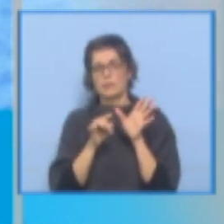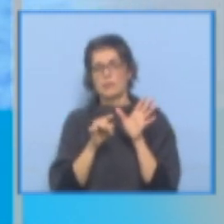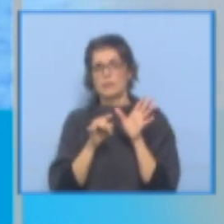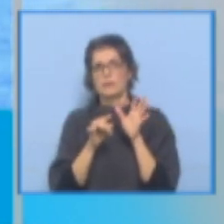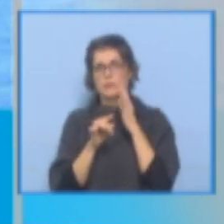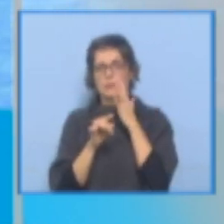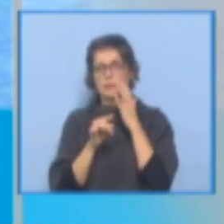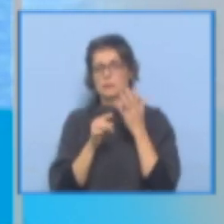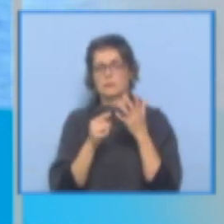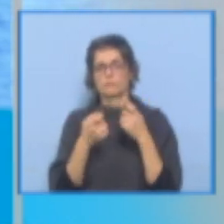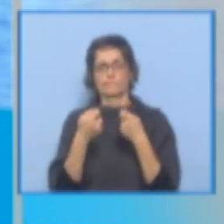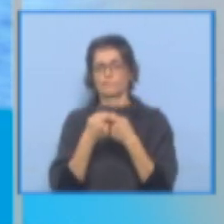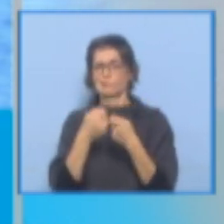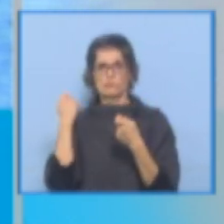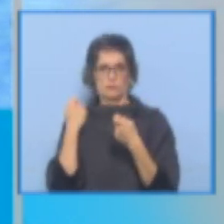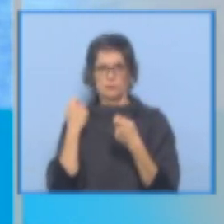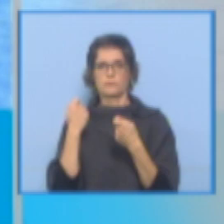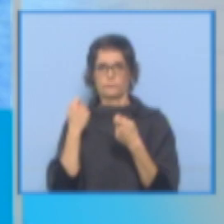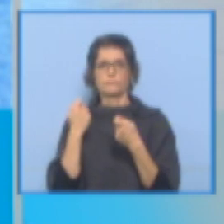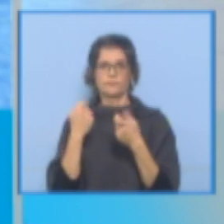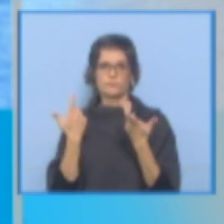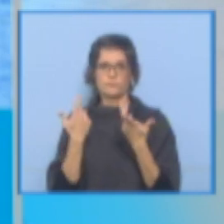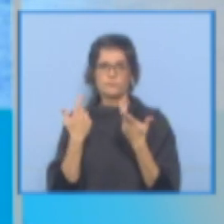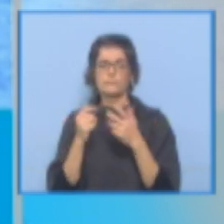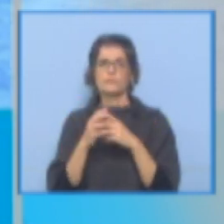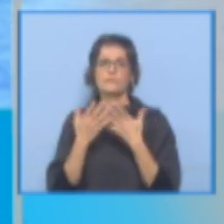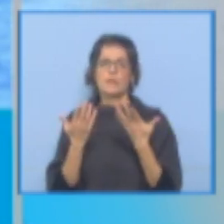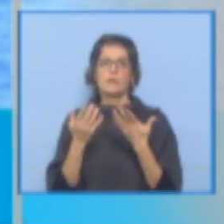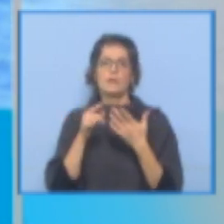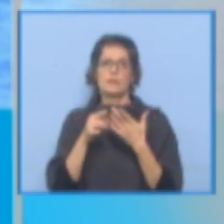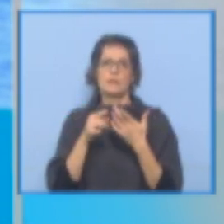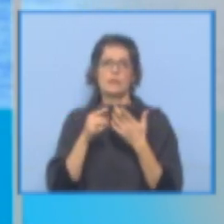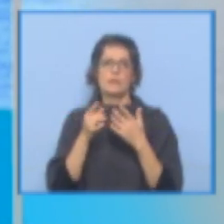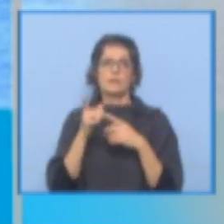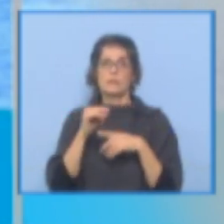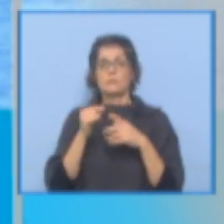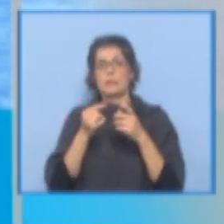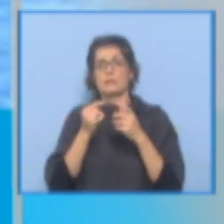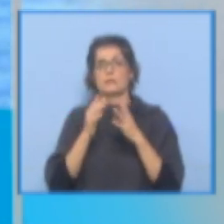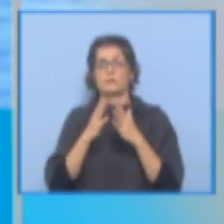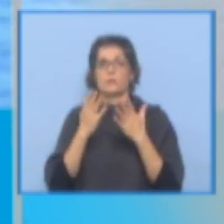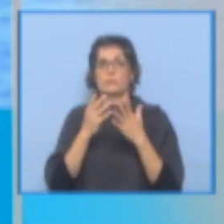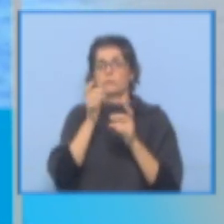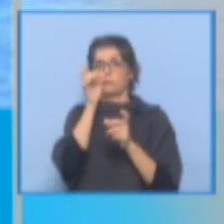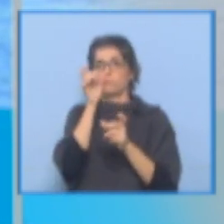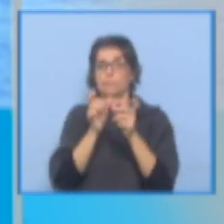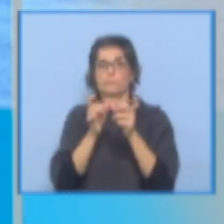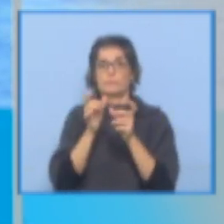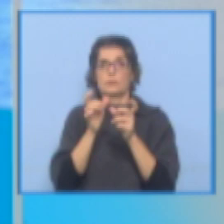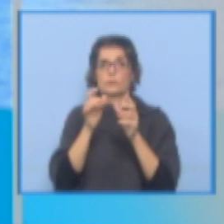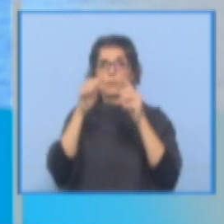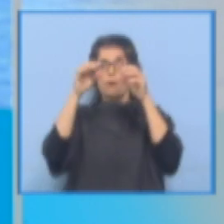direção espiritual. Mesmo que não seja uma confissão, o cenário era de um confessionário, isso já em si baralha um bocadinho as pessoas, mas